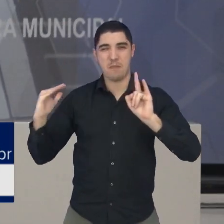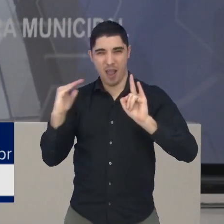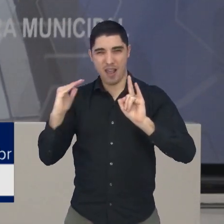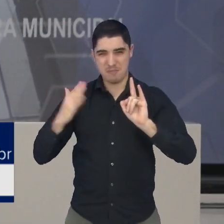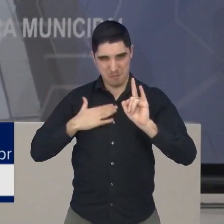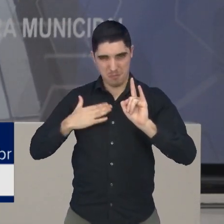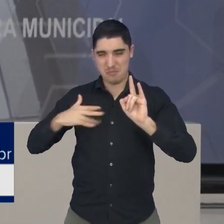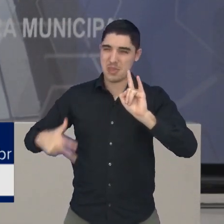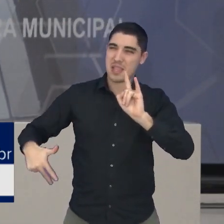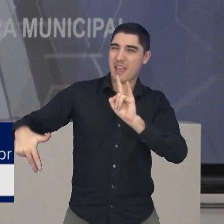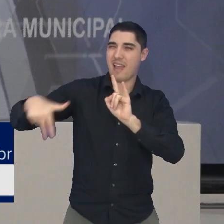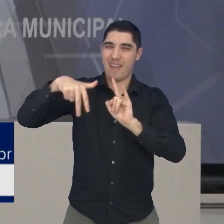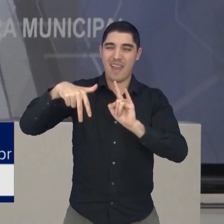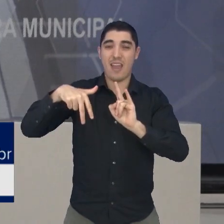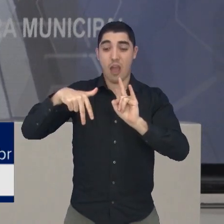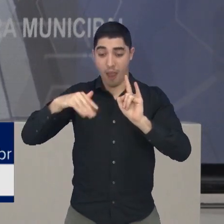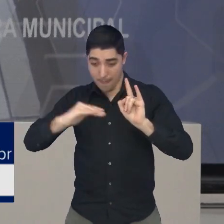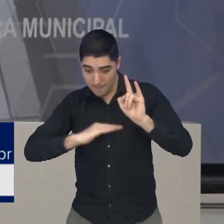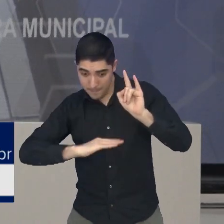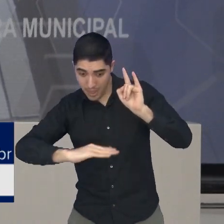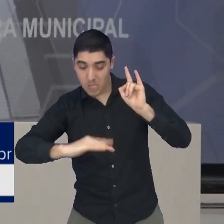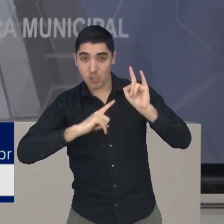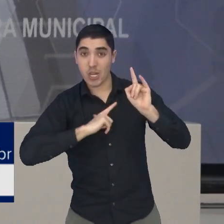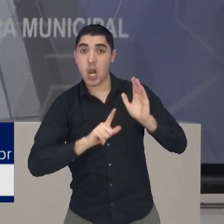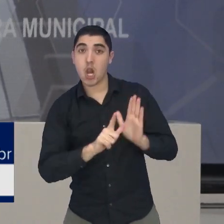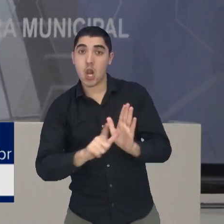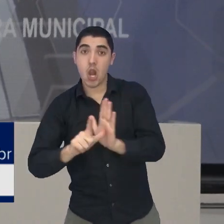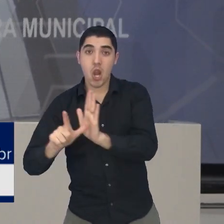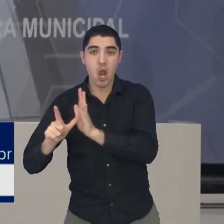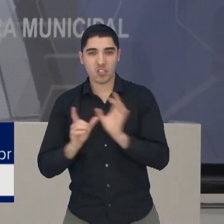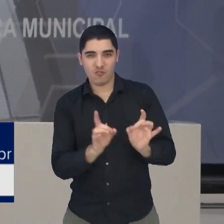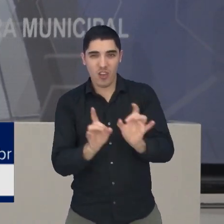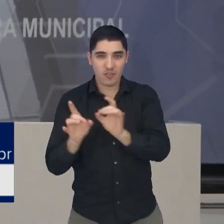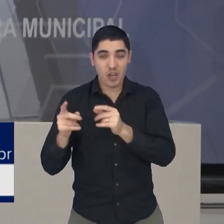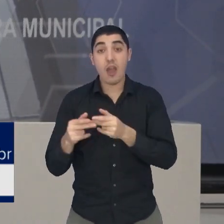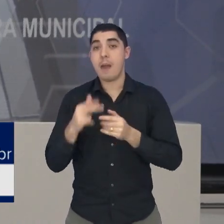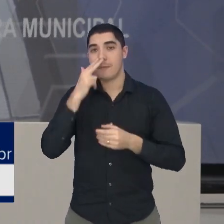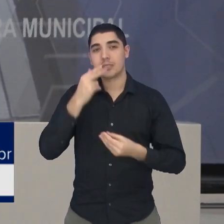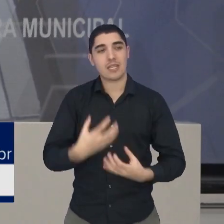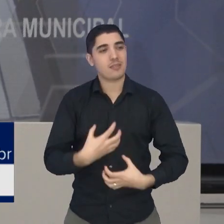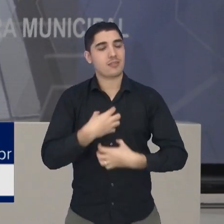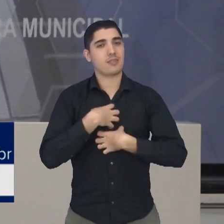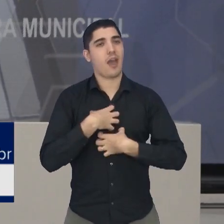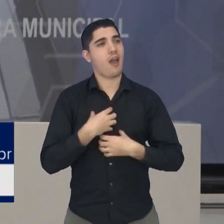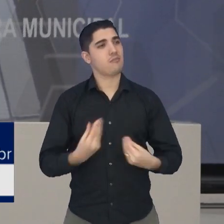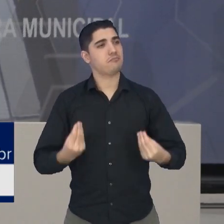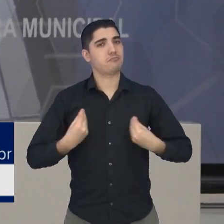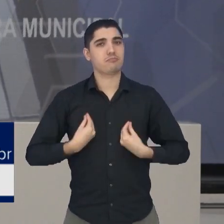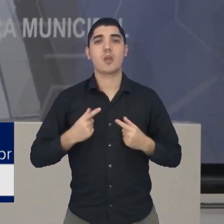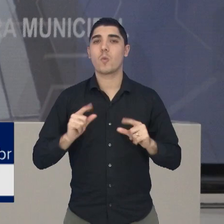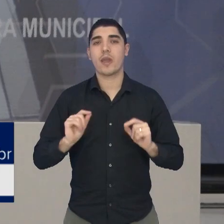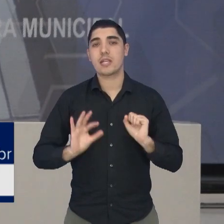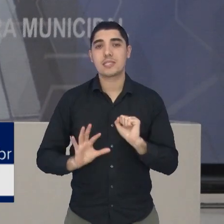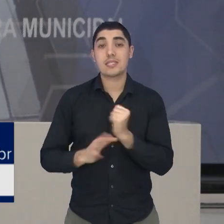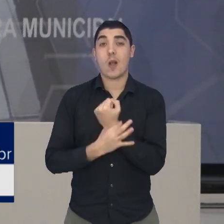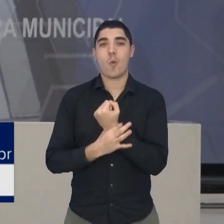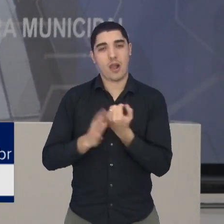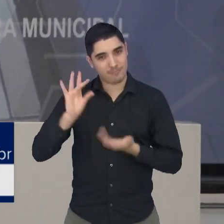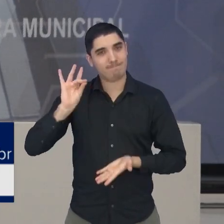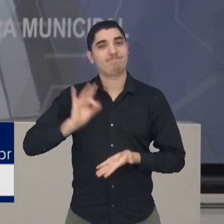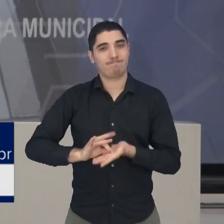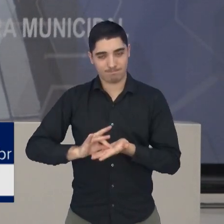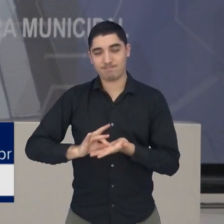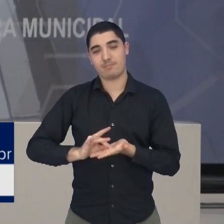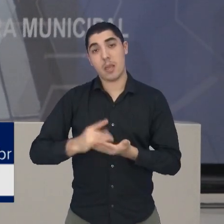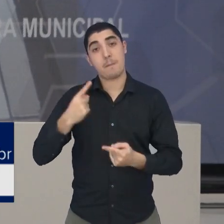etc. E isso, evidentemente, traz essa sensação, não só a sensação, mas a segurança efetiva em si,